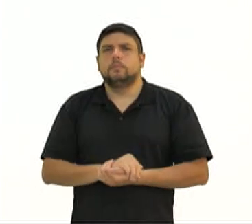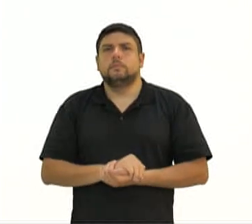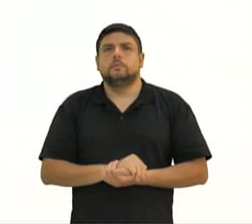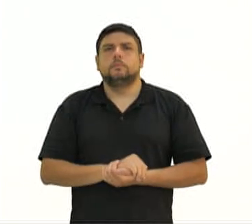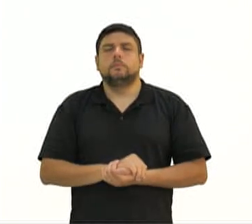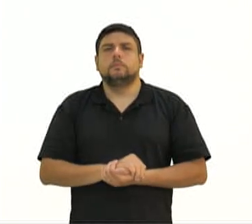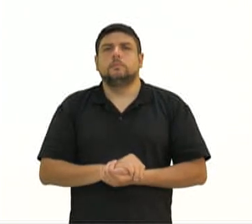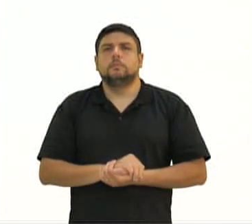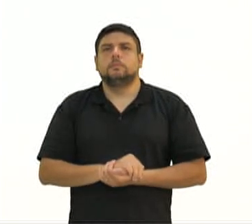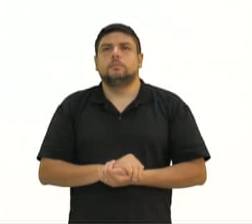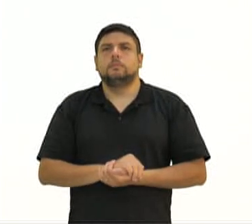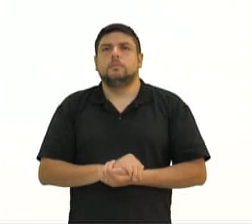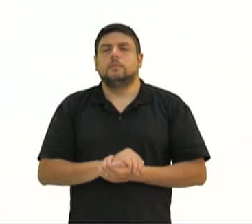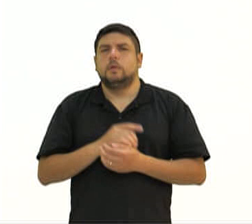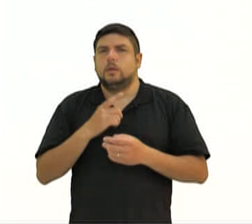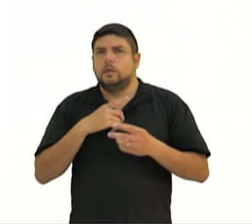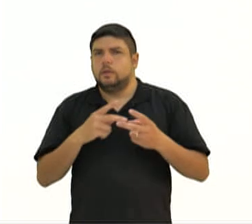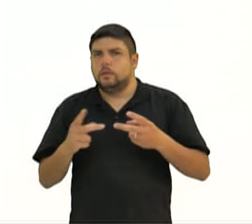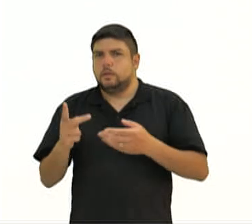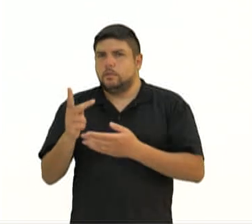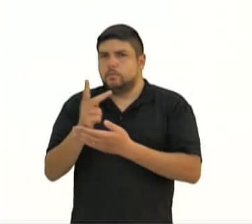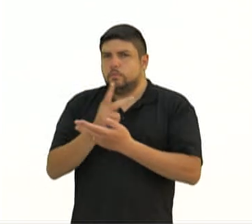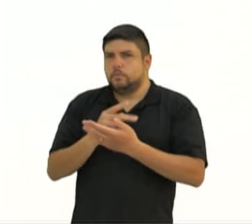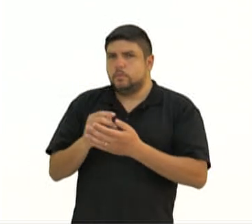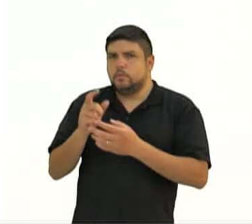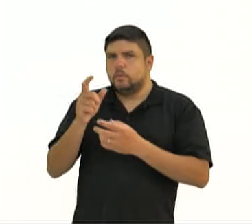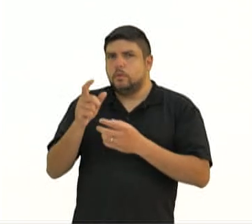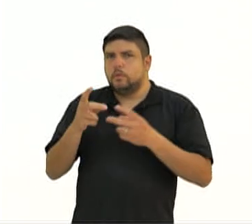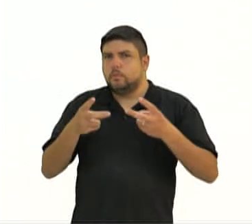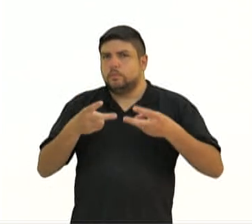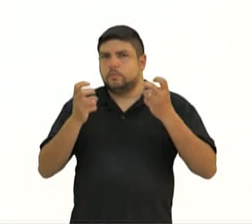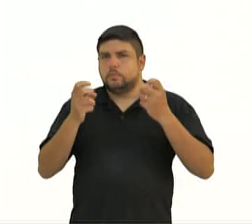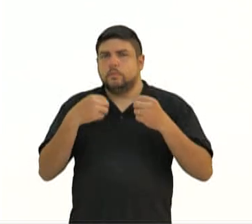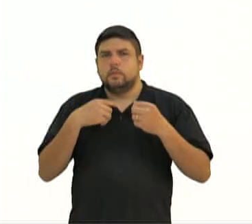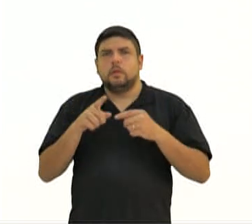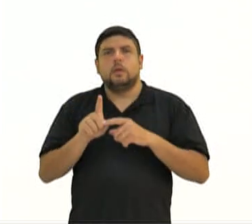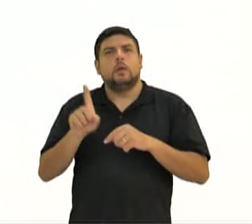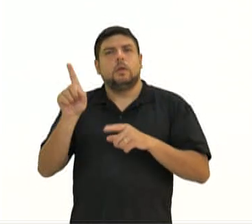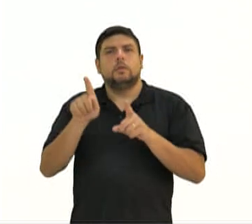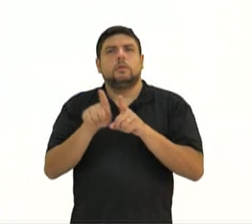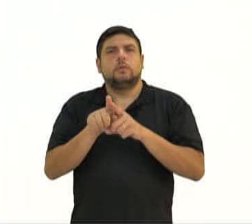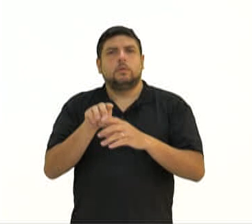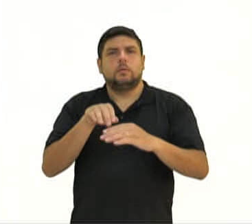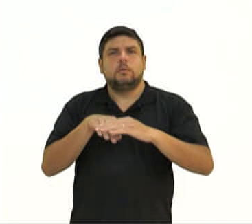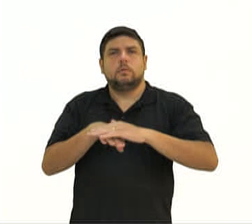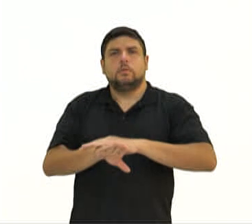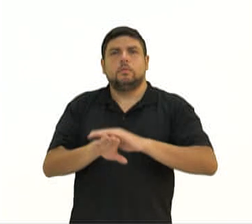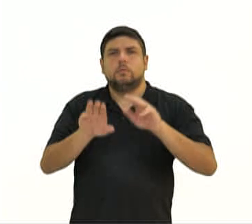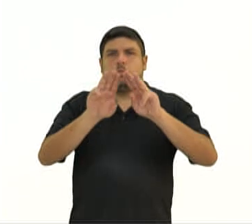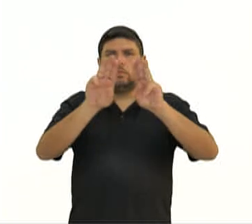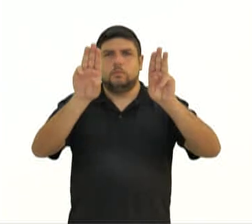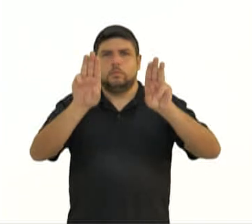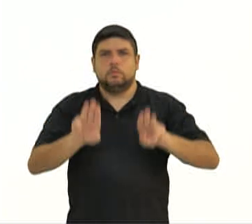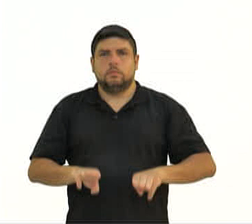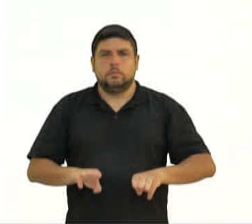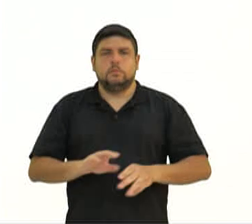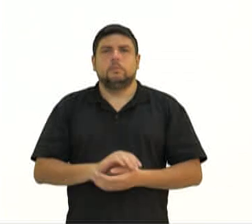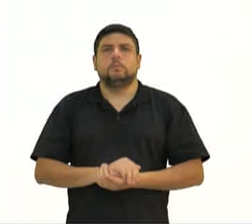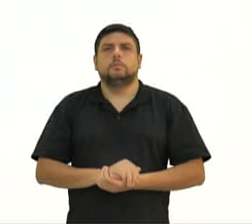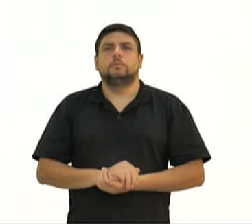Dei uma observada, é uma coleção e também é uma peça que está no museu.